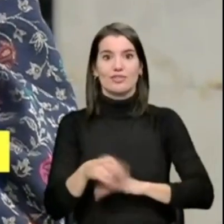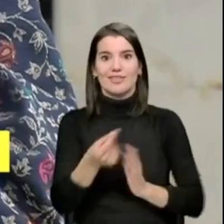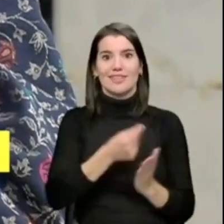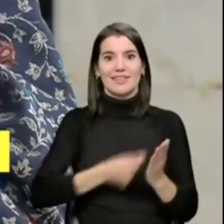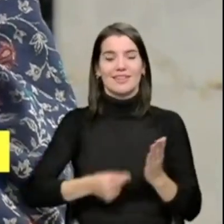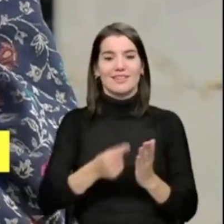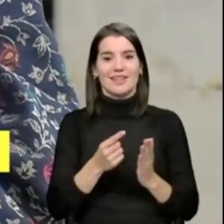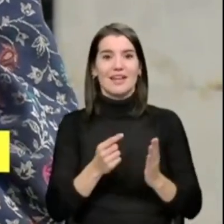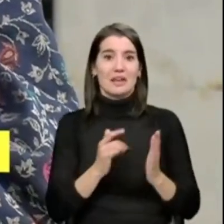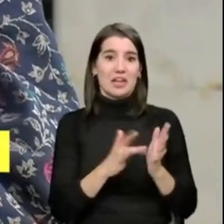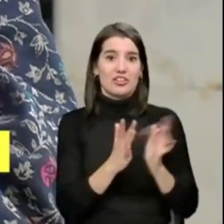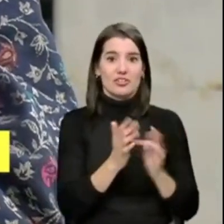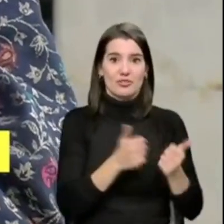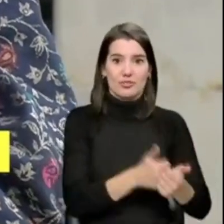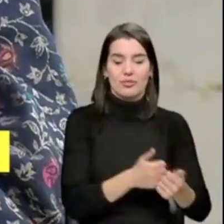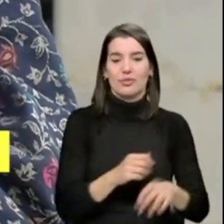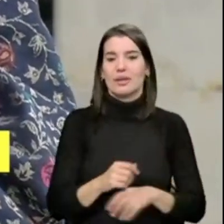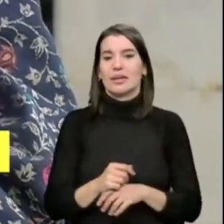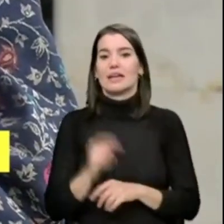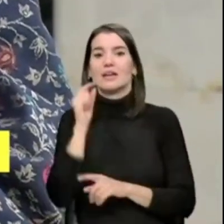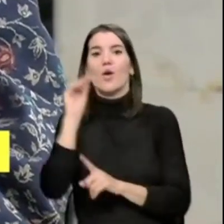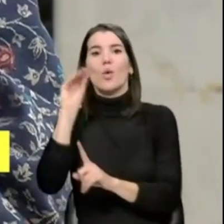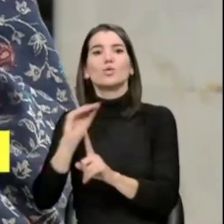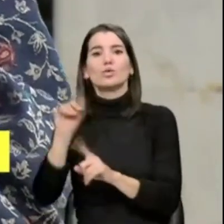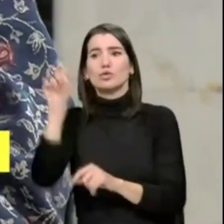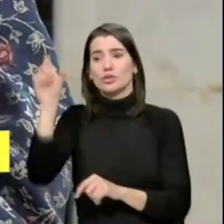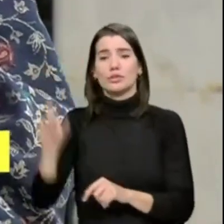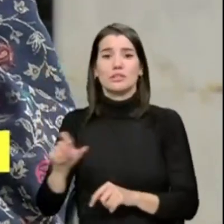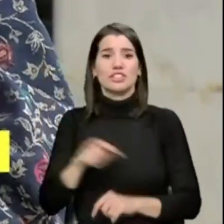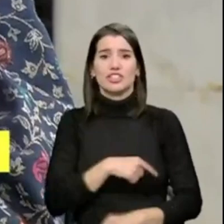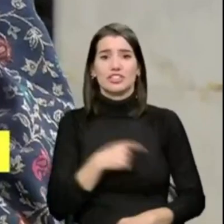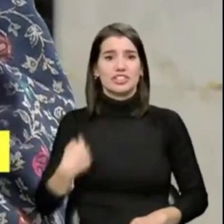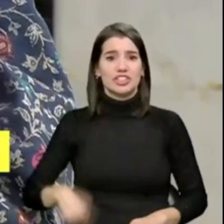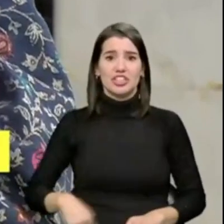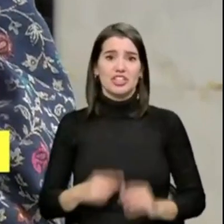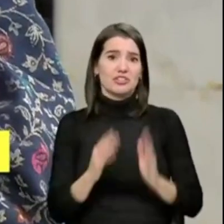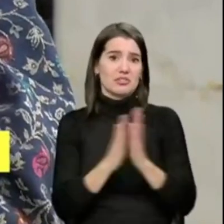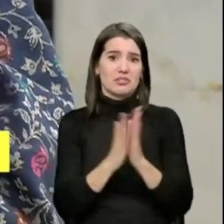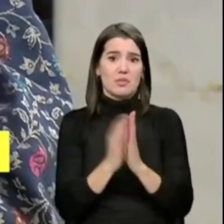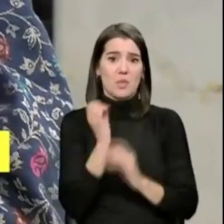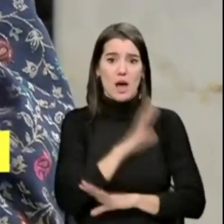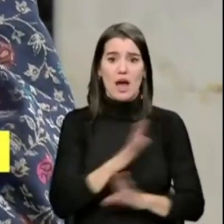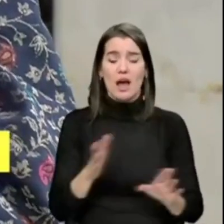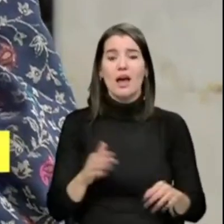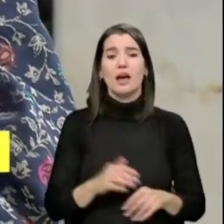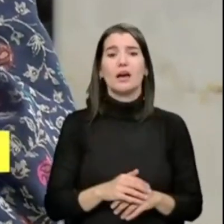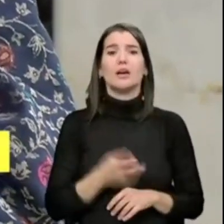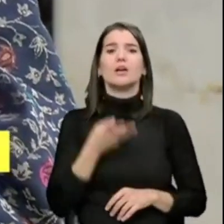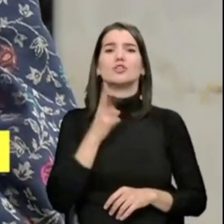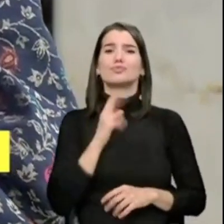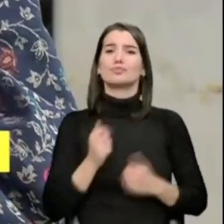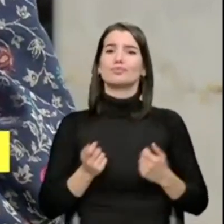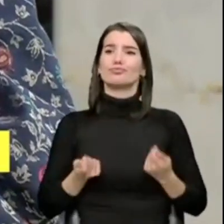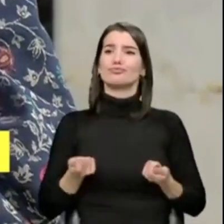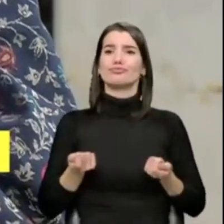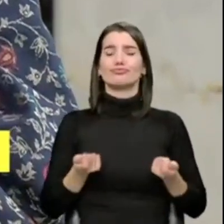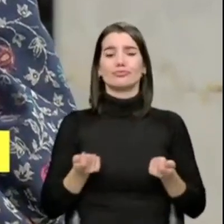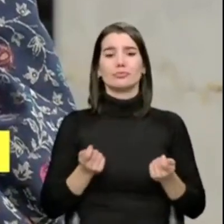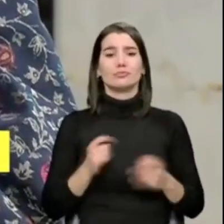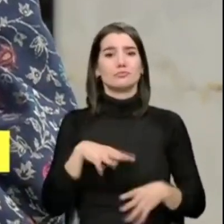os consultores eram chineses que não tinha religião. Os sikhs faziam parte do